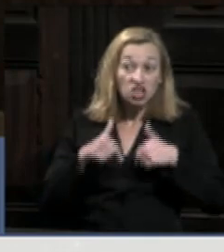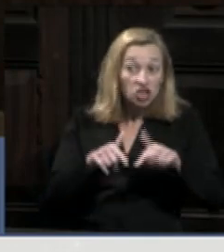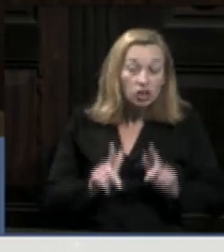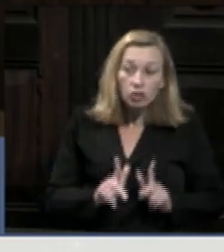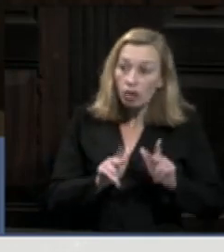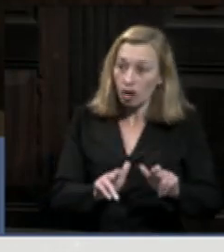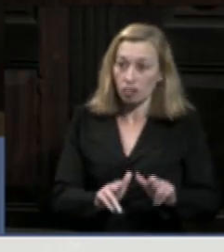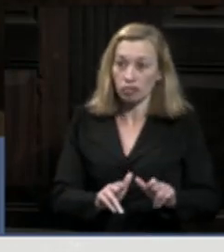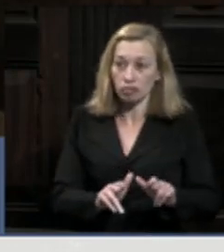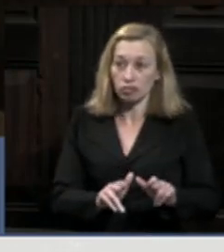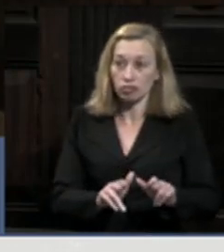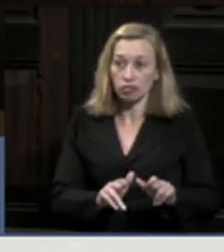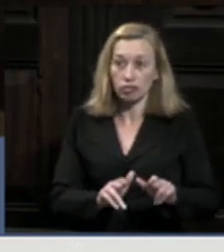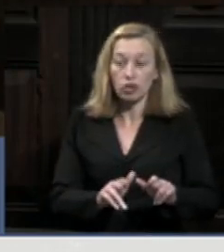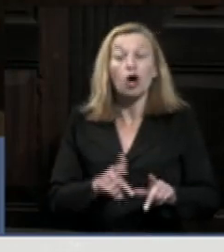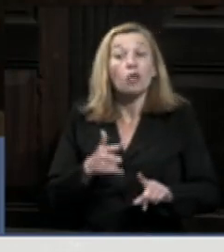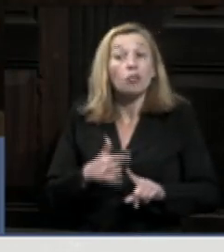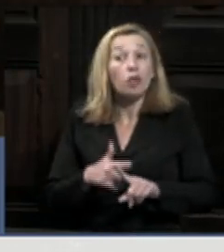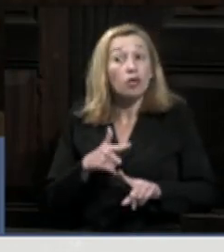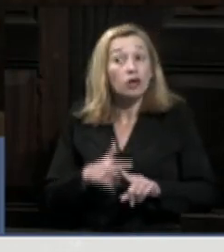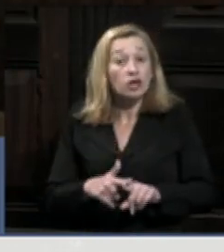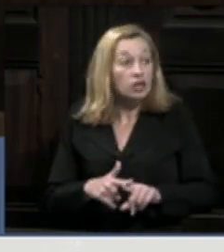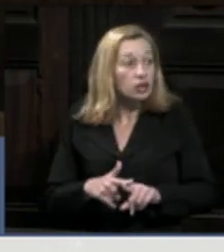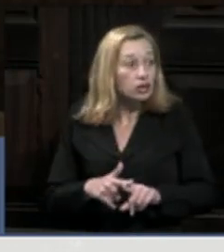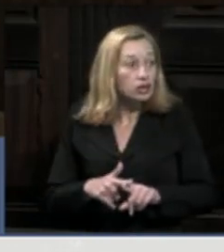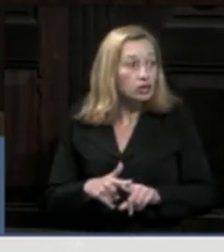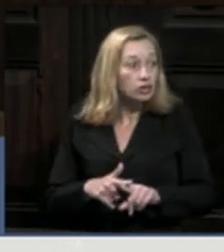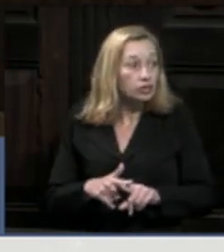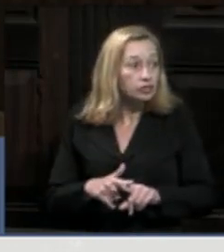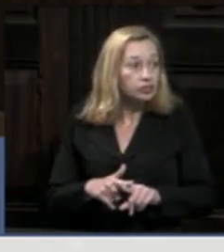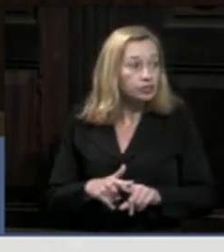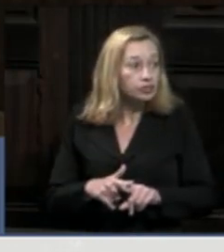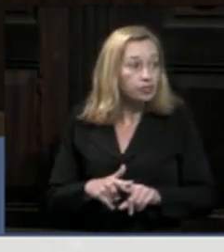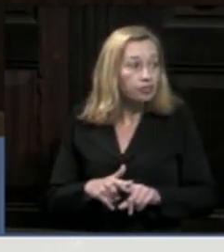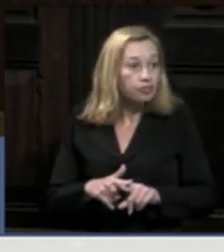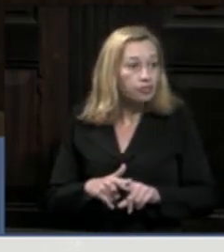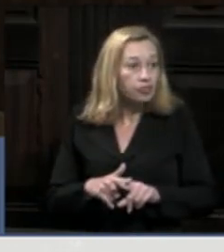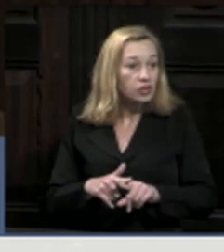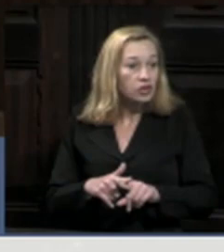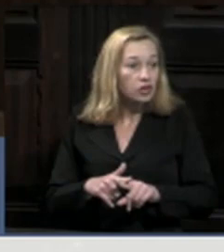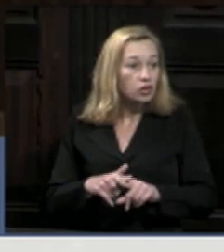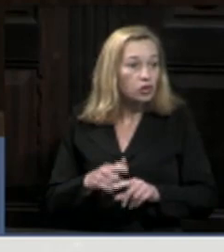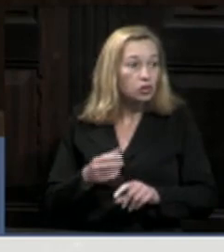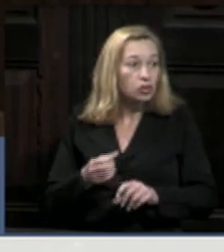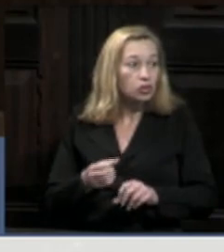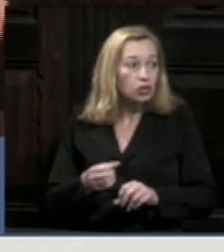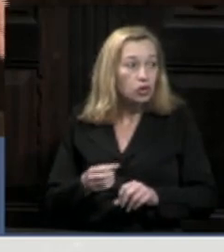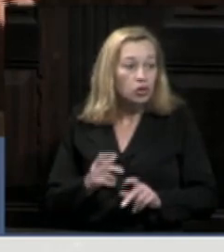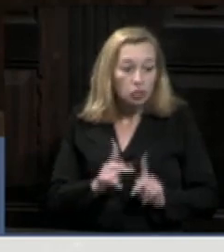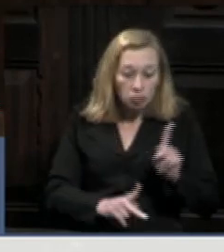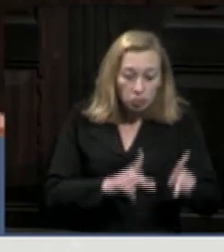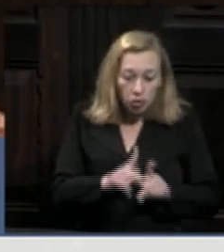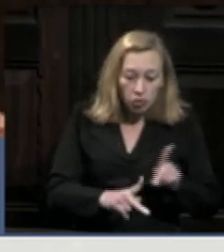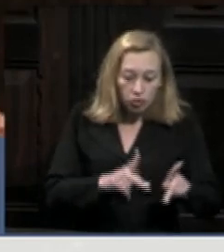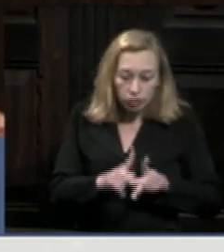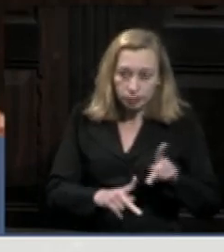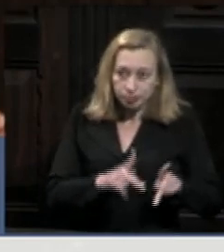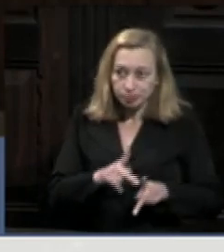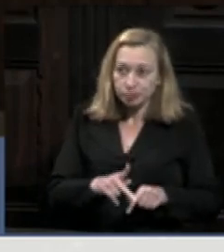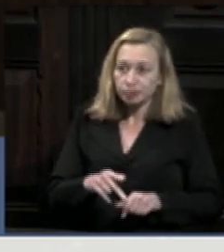eu como cristão ea maioria do povo brasileiro como cristã